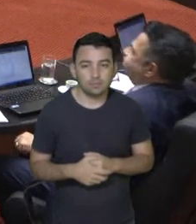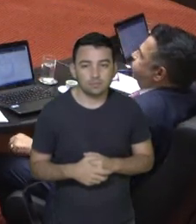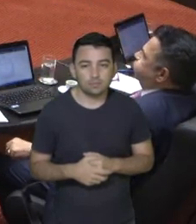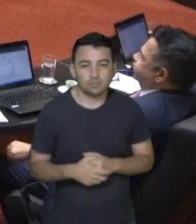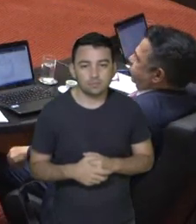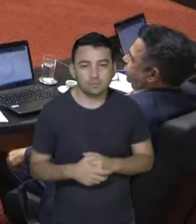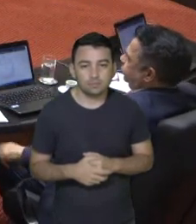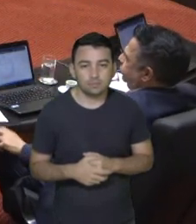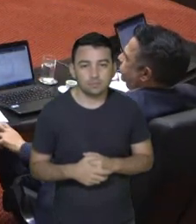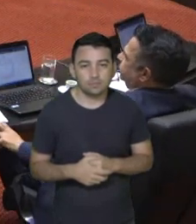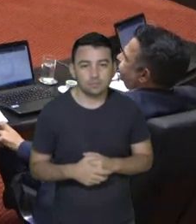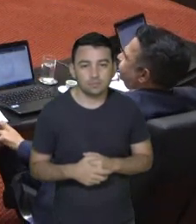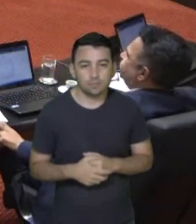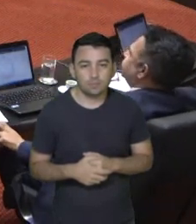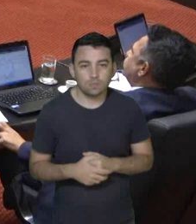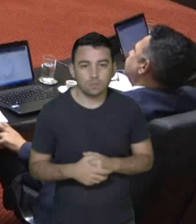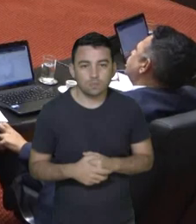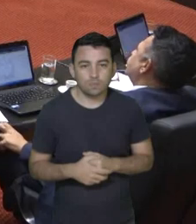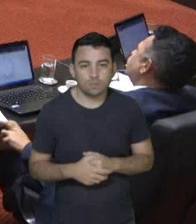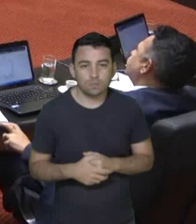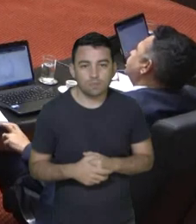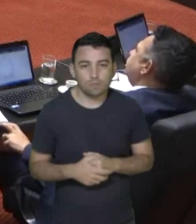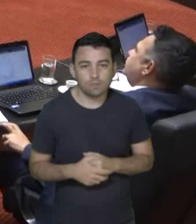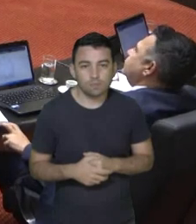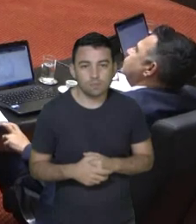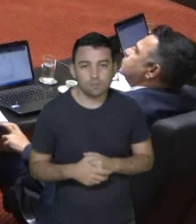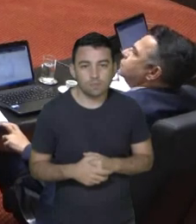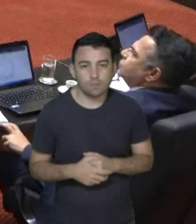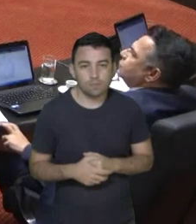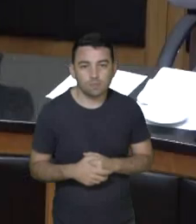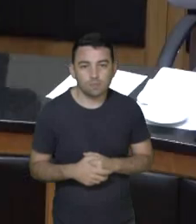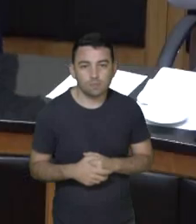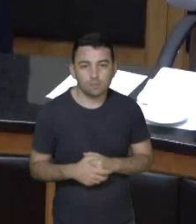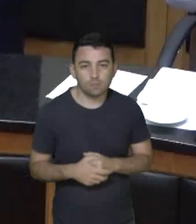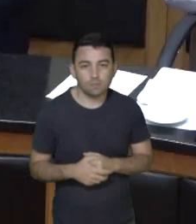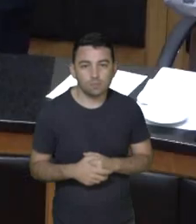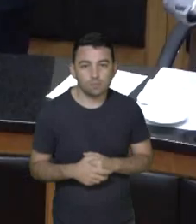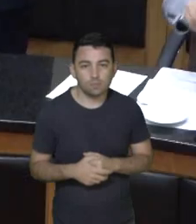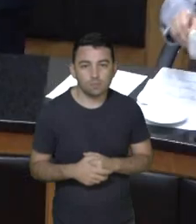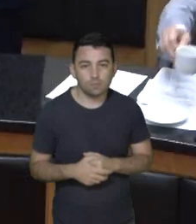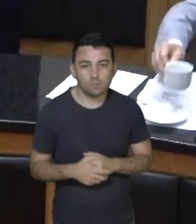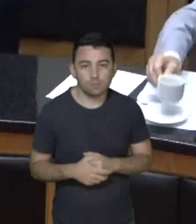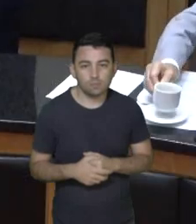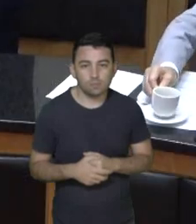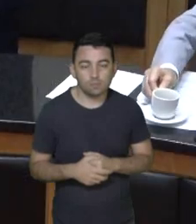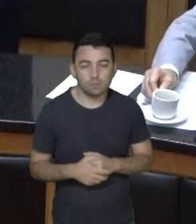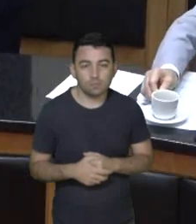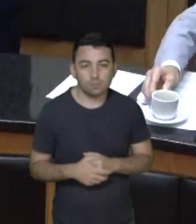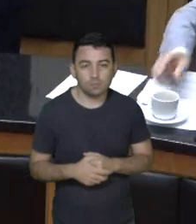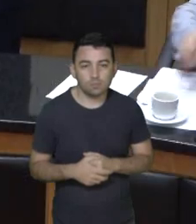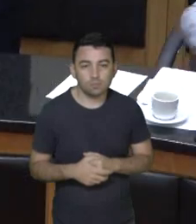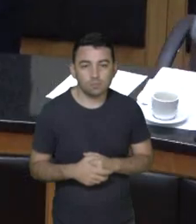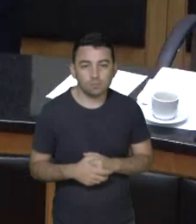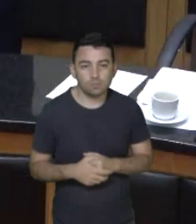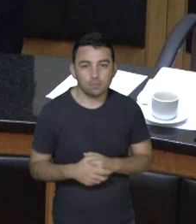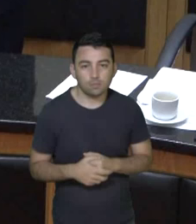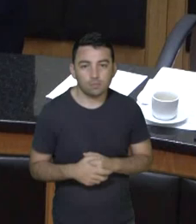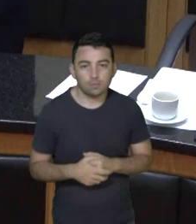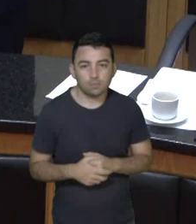Deputado, saber se nós vamos votar a favor do requerimento, se é voto 1 ou se... Sim. É da emenda.